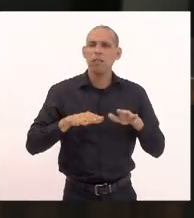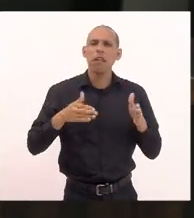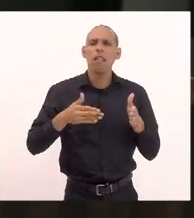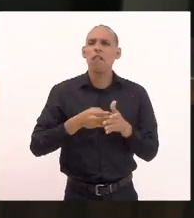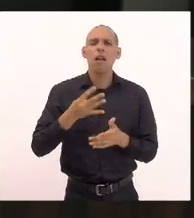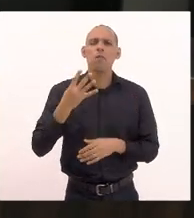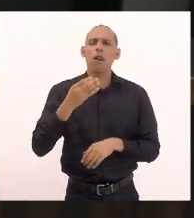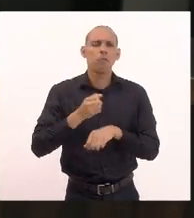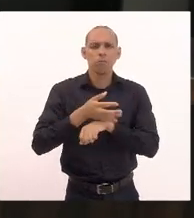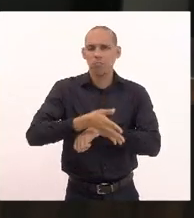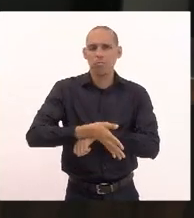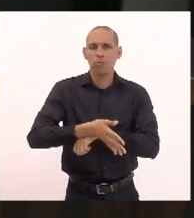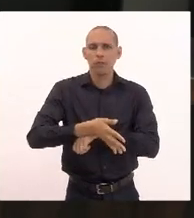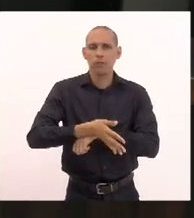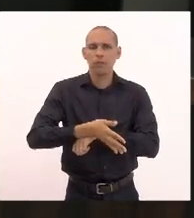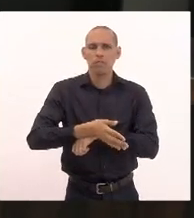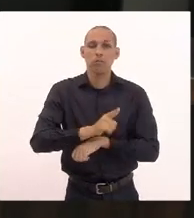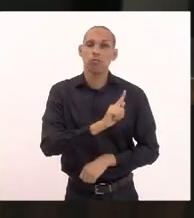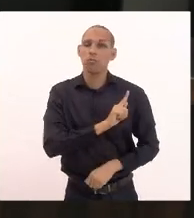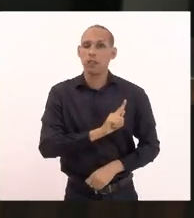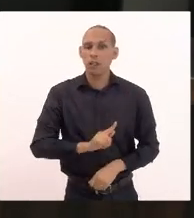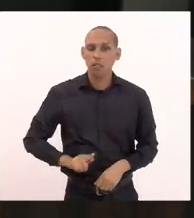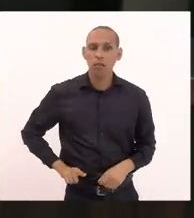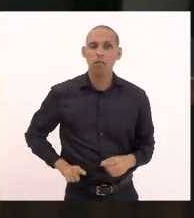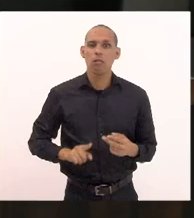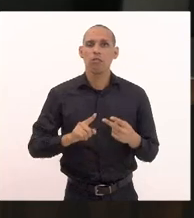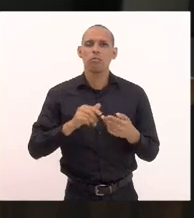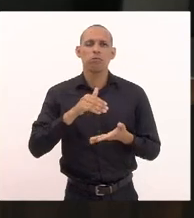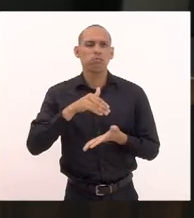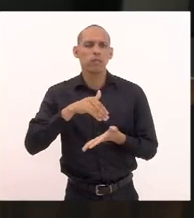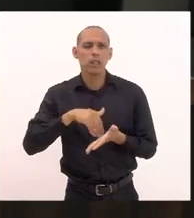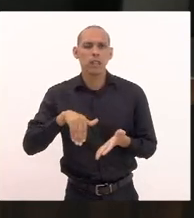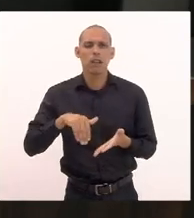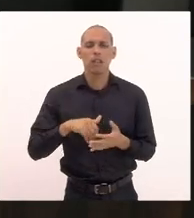da manhã. Governador, secretário